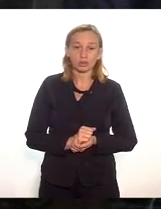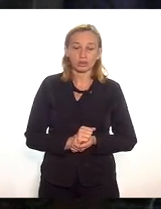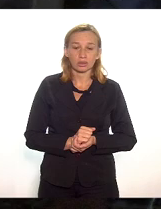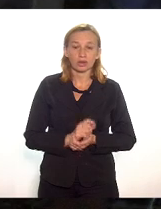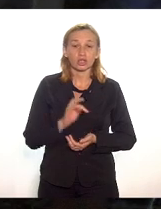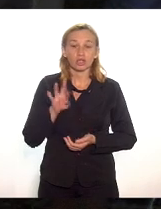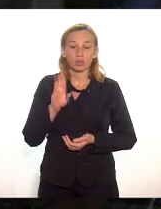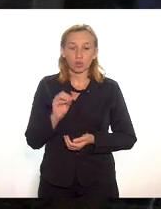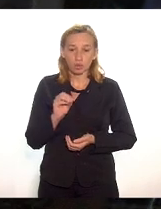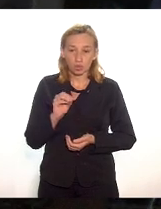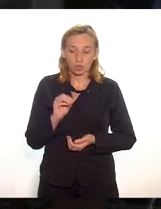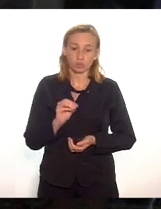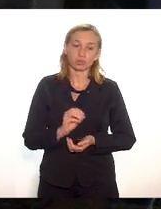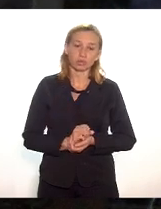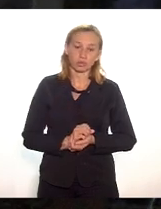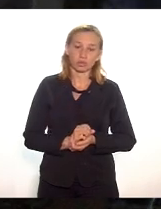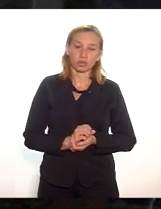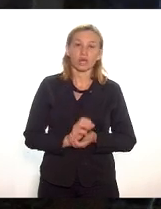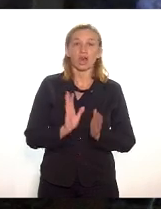Bruno Dauaire.